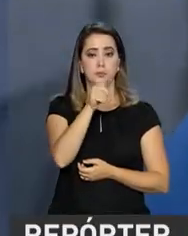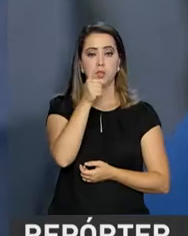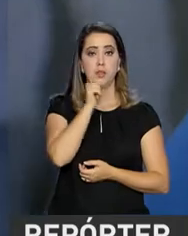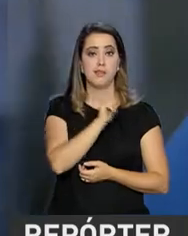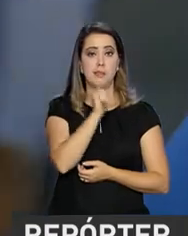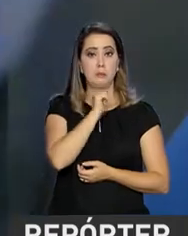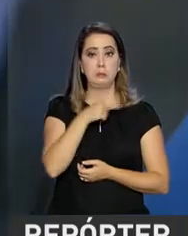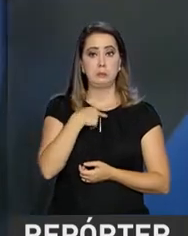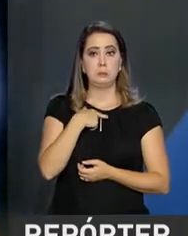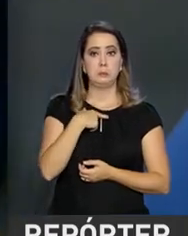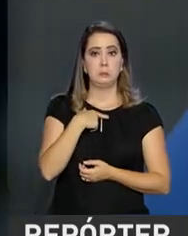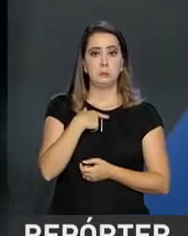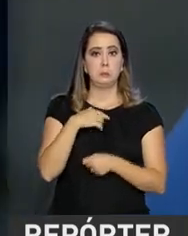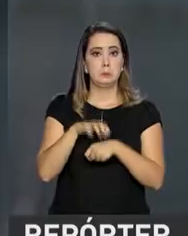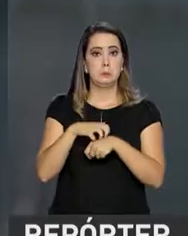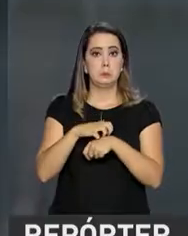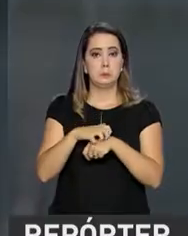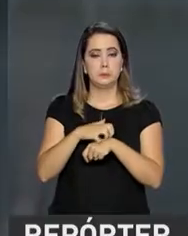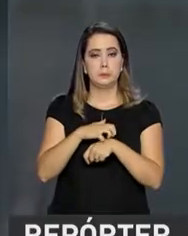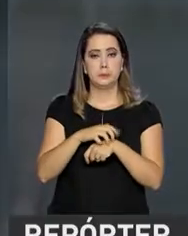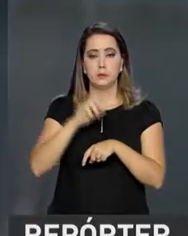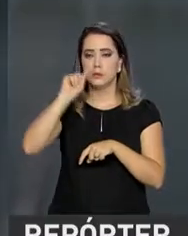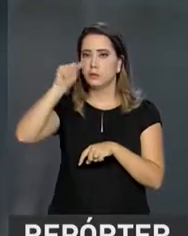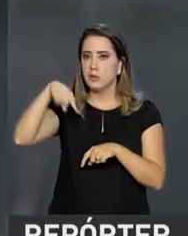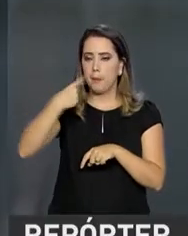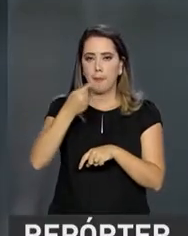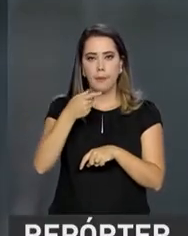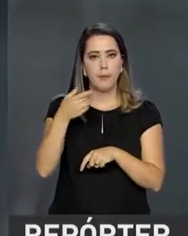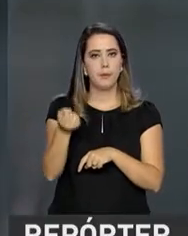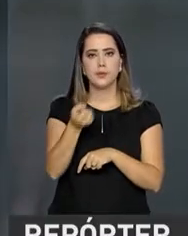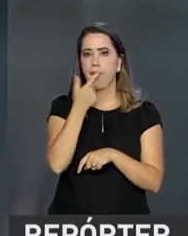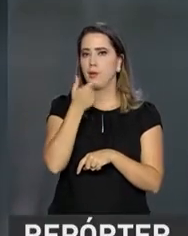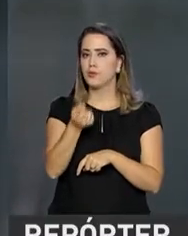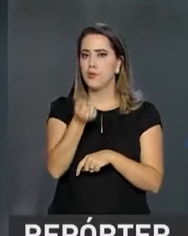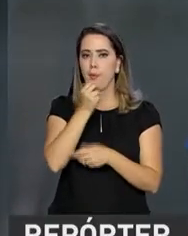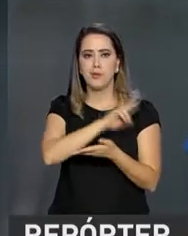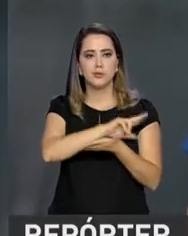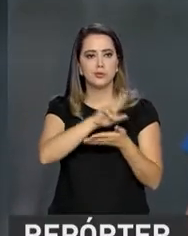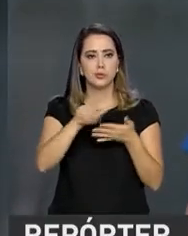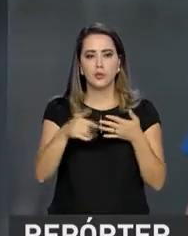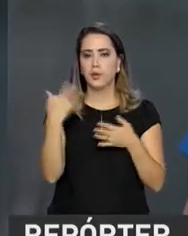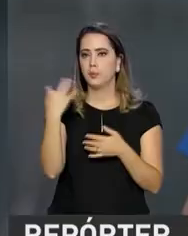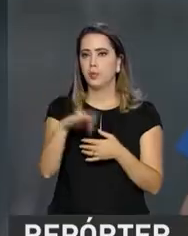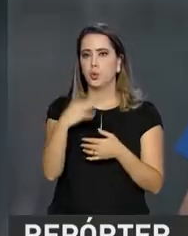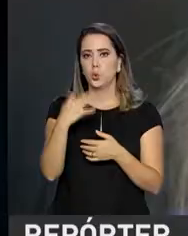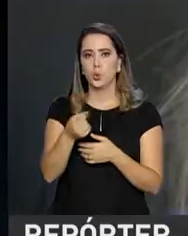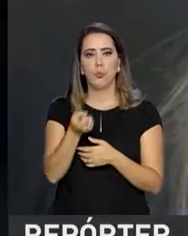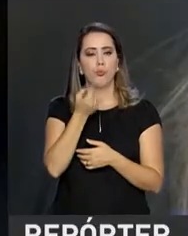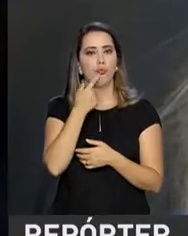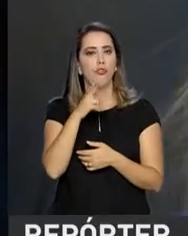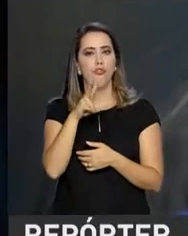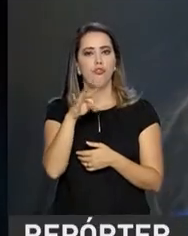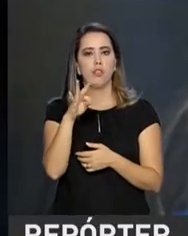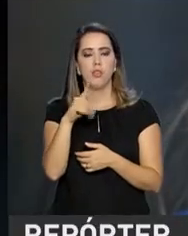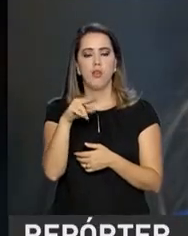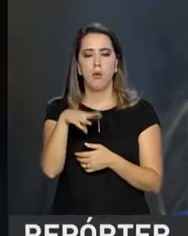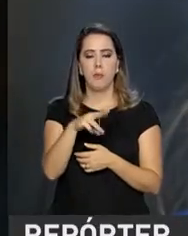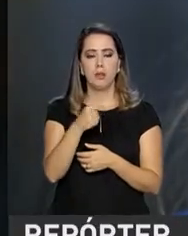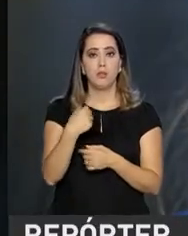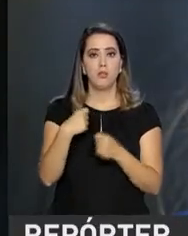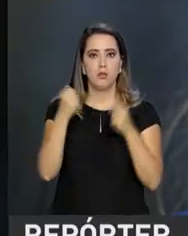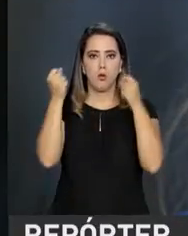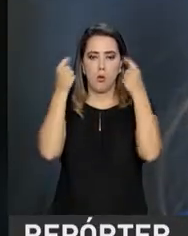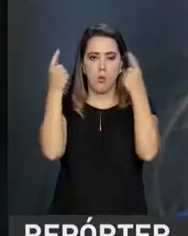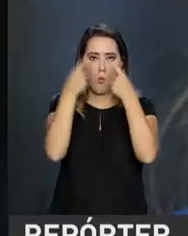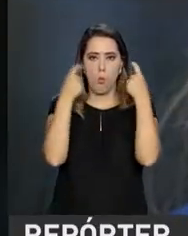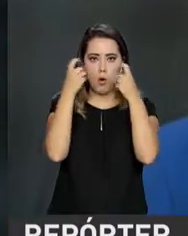pública teve uma reação alérgica tempos depois analgésicos antiinflamatórios e até vitaminas geravam olhos inchados